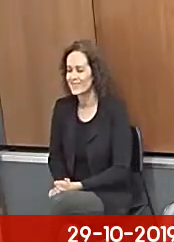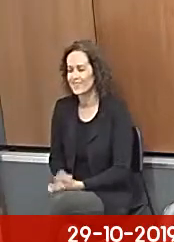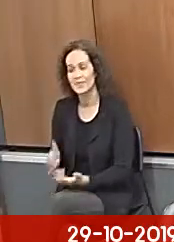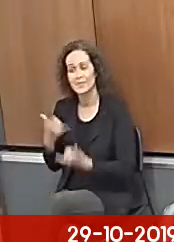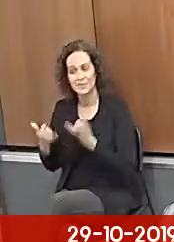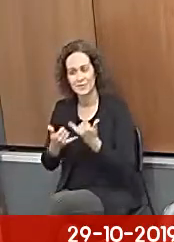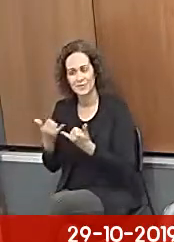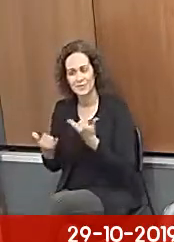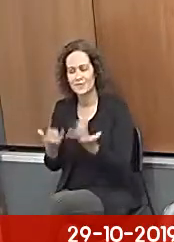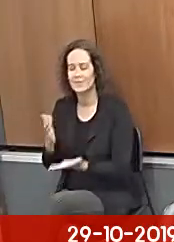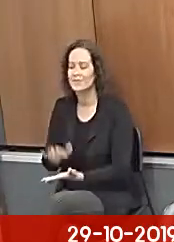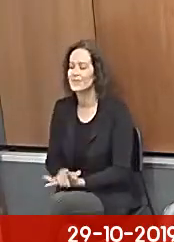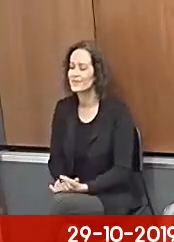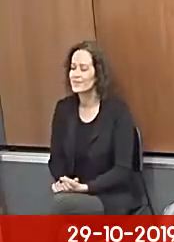Brincadeiras à parte.